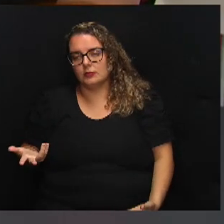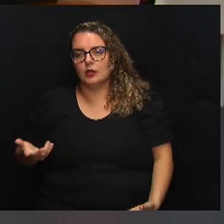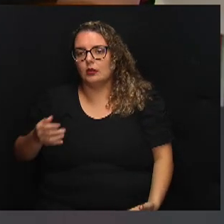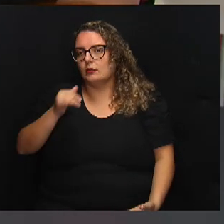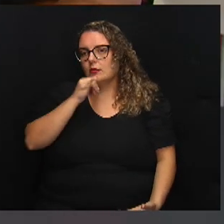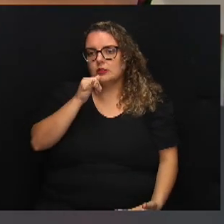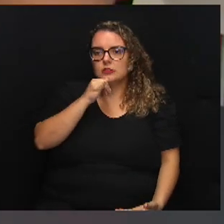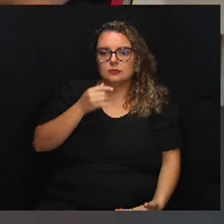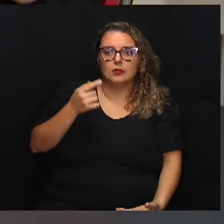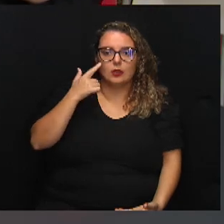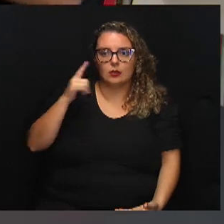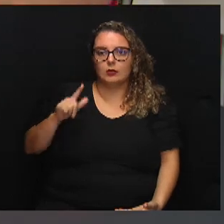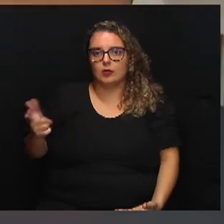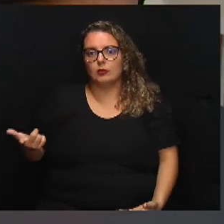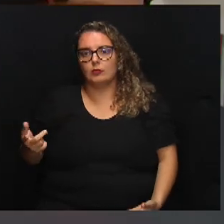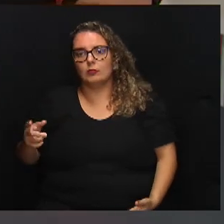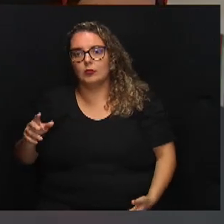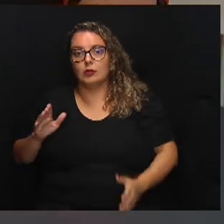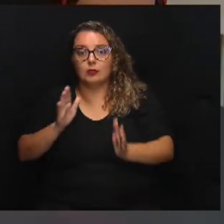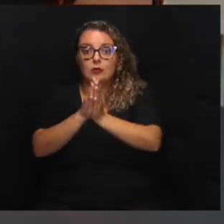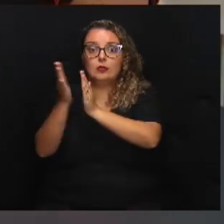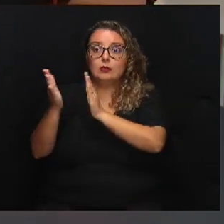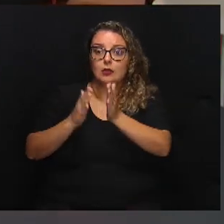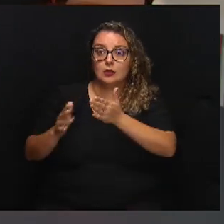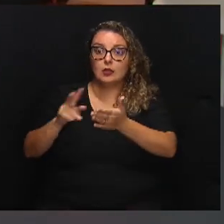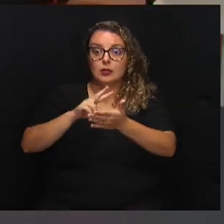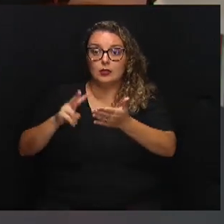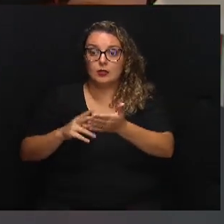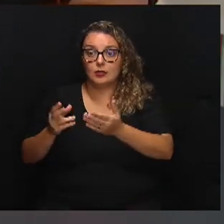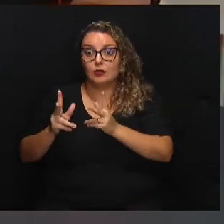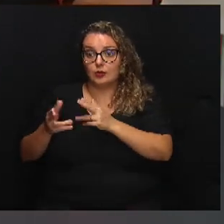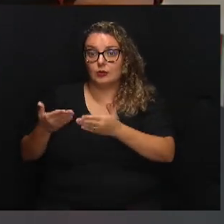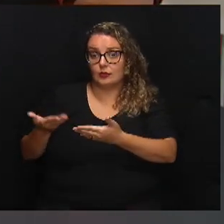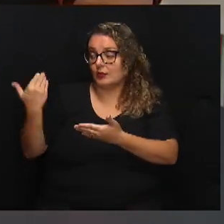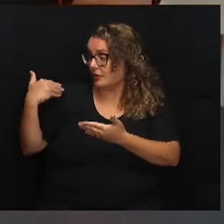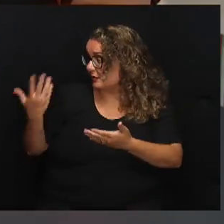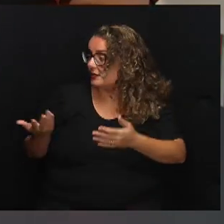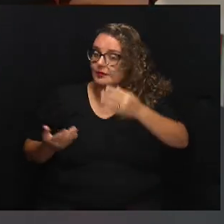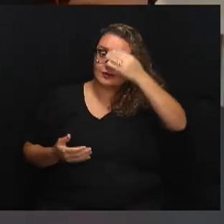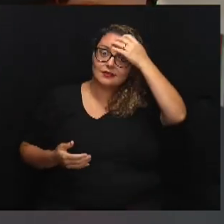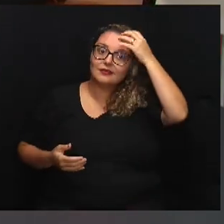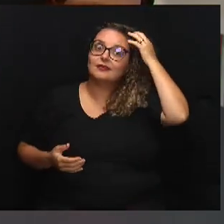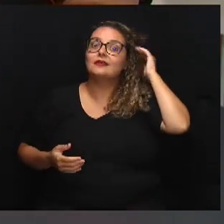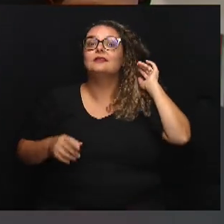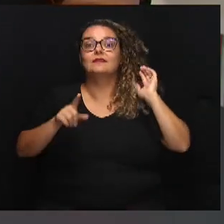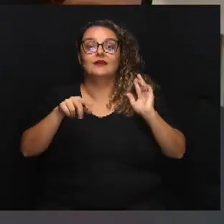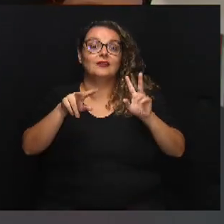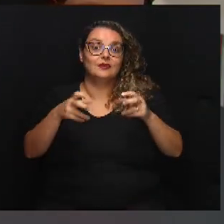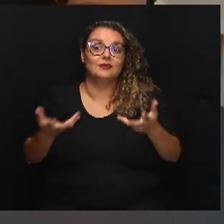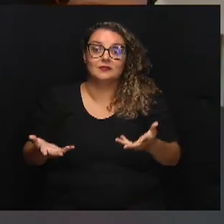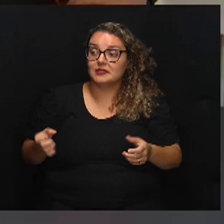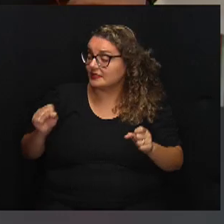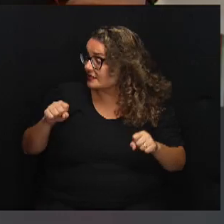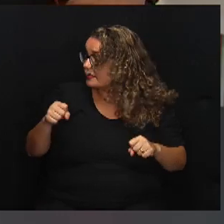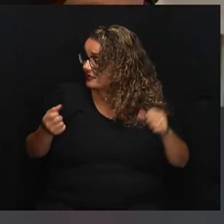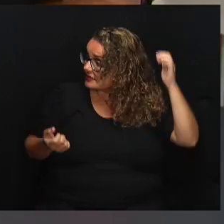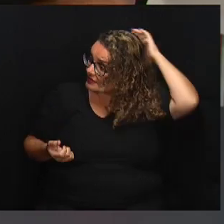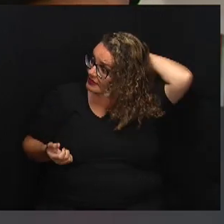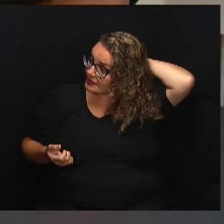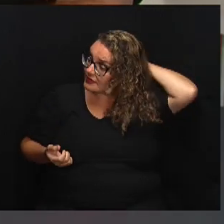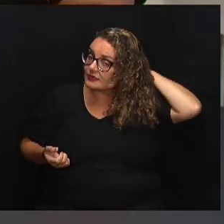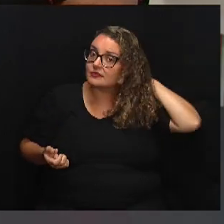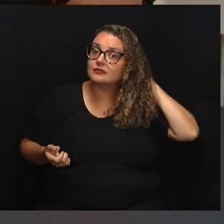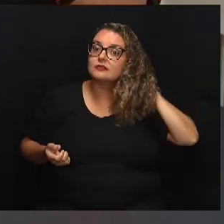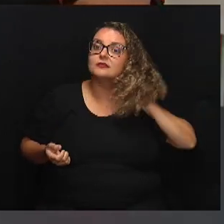aluno observando, por exemplo, uma biblioteca como essa que nós temos atrás de nós aqui. Vai, né? que o tema seja esse, né, professor? Pois é. O estudo